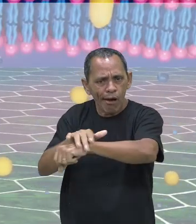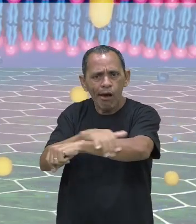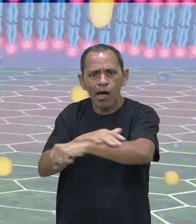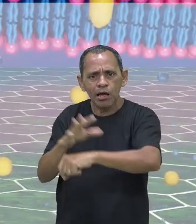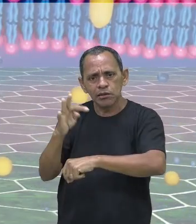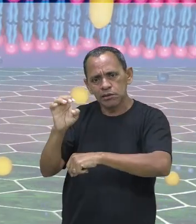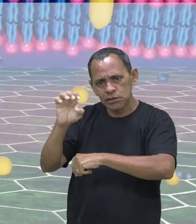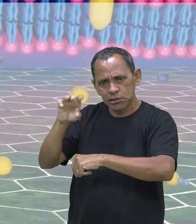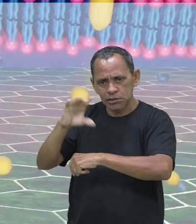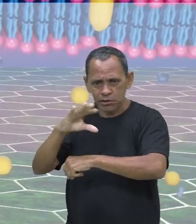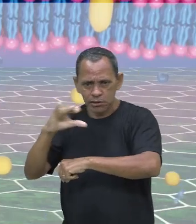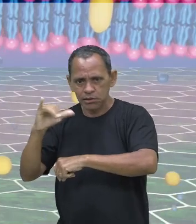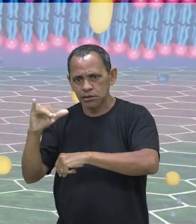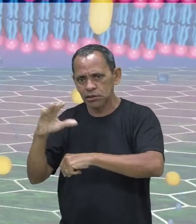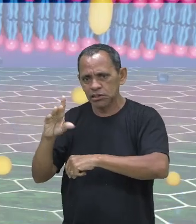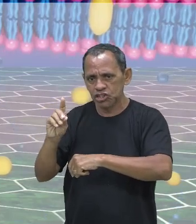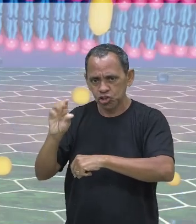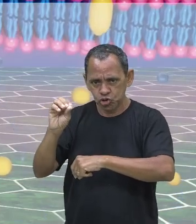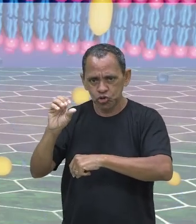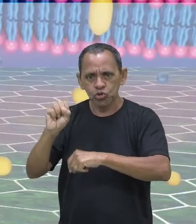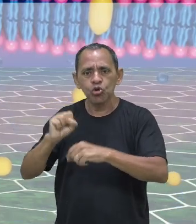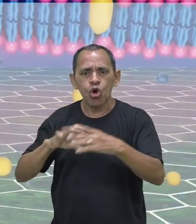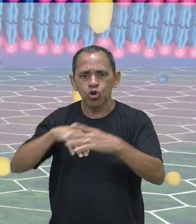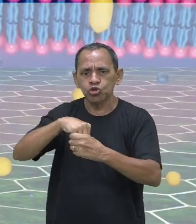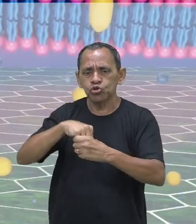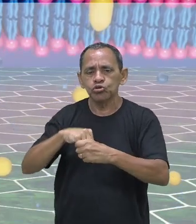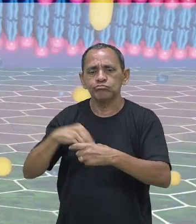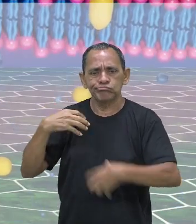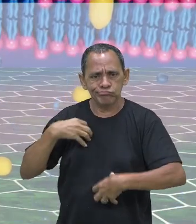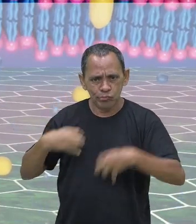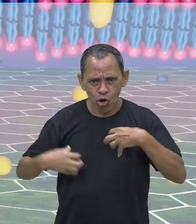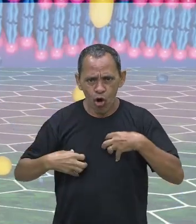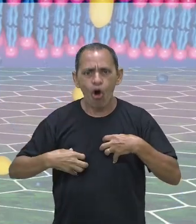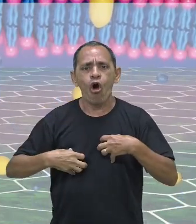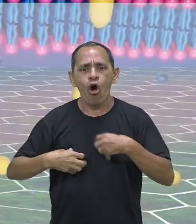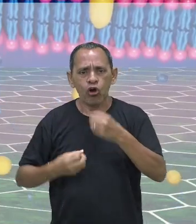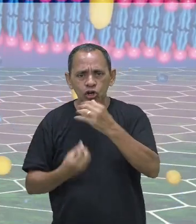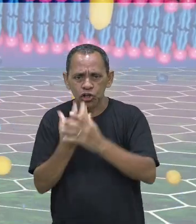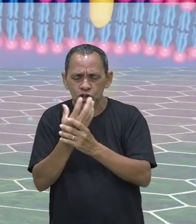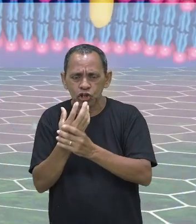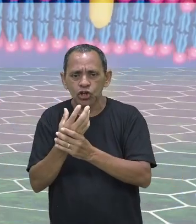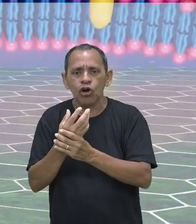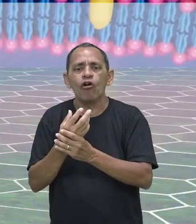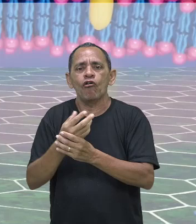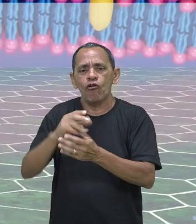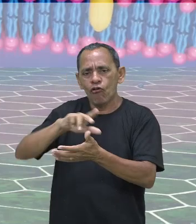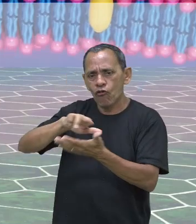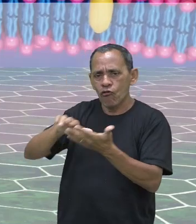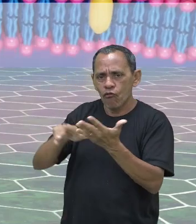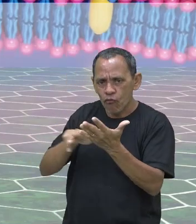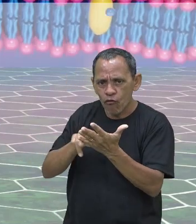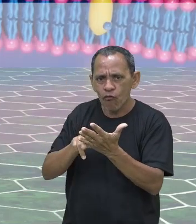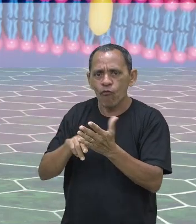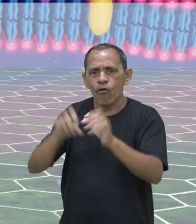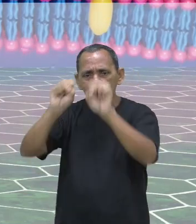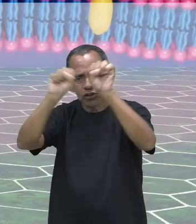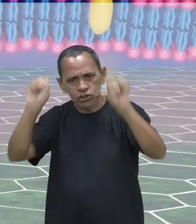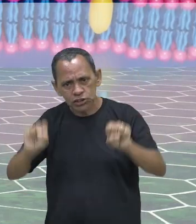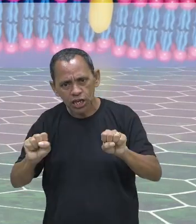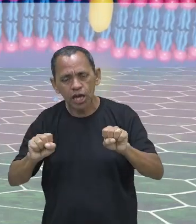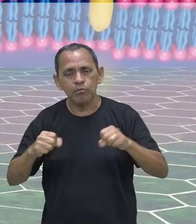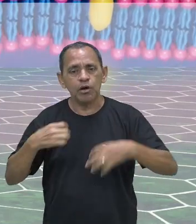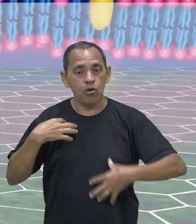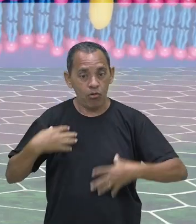órgãos formam sistemas e os vários sistemas formam o organismo. Então, lá no